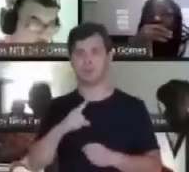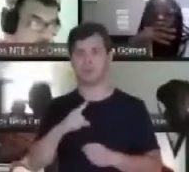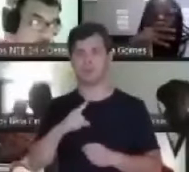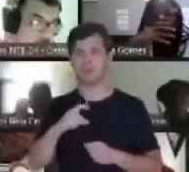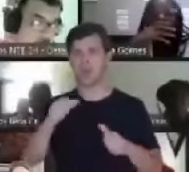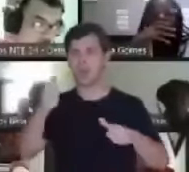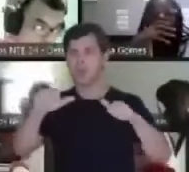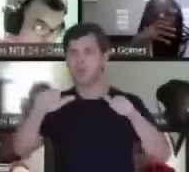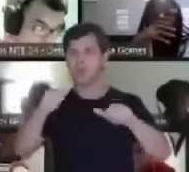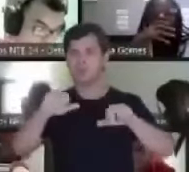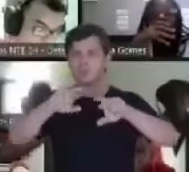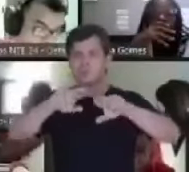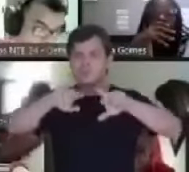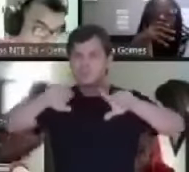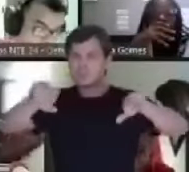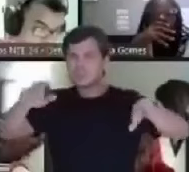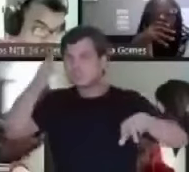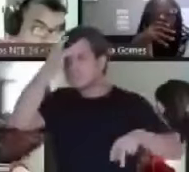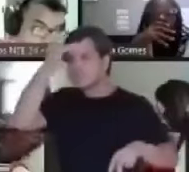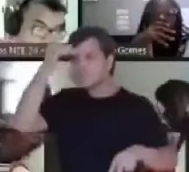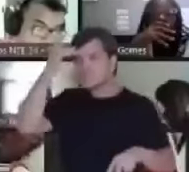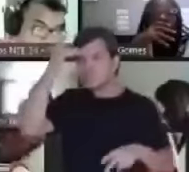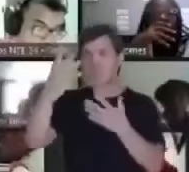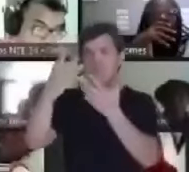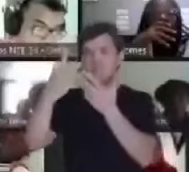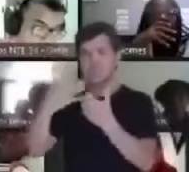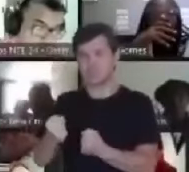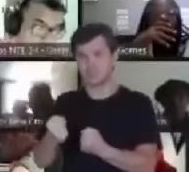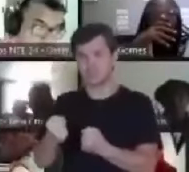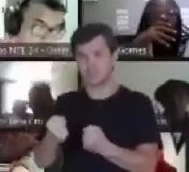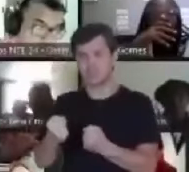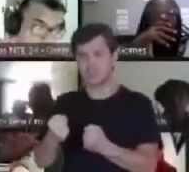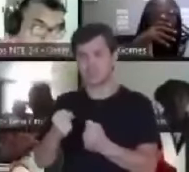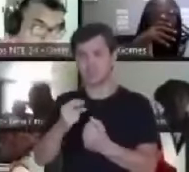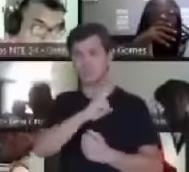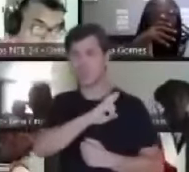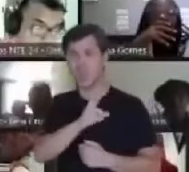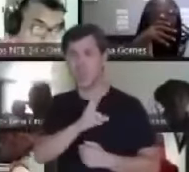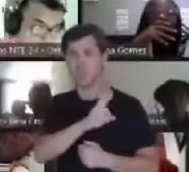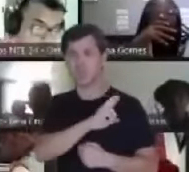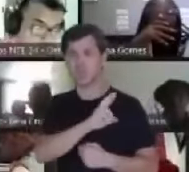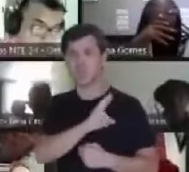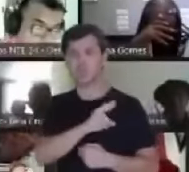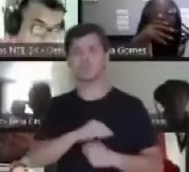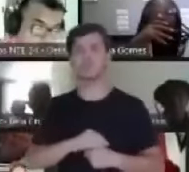essa qualidade de gente assumindo a sua religiosidade,